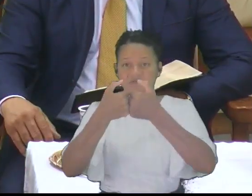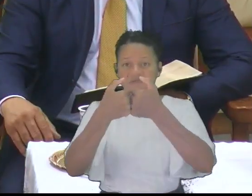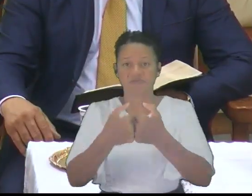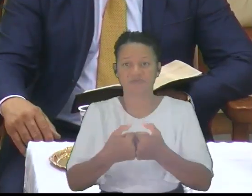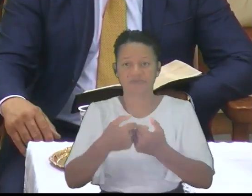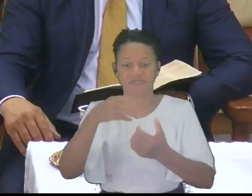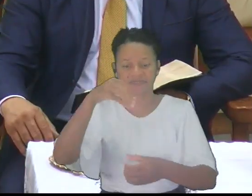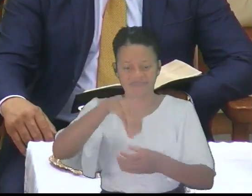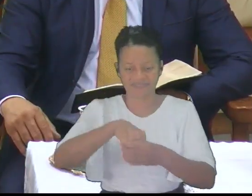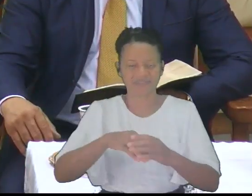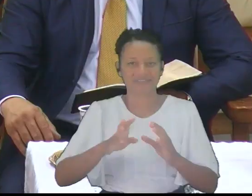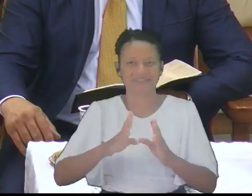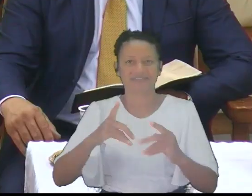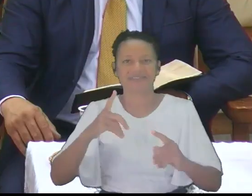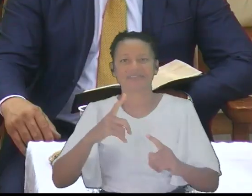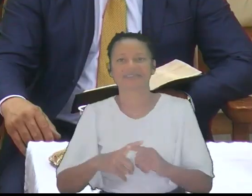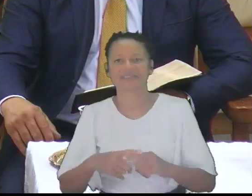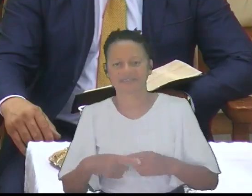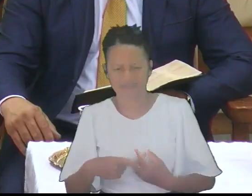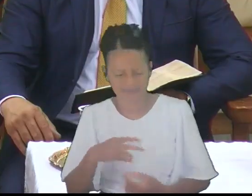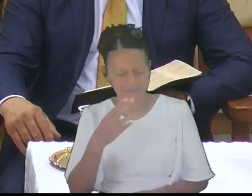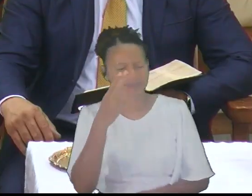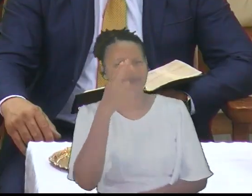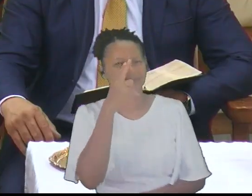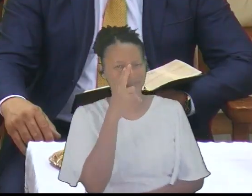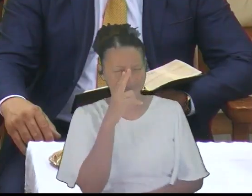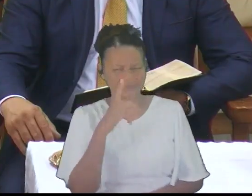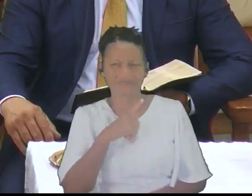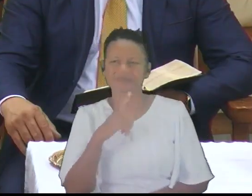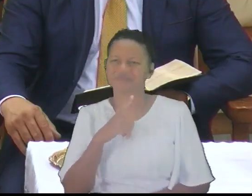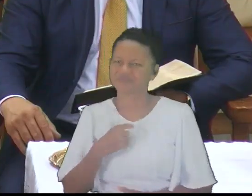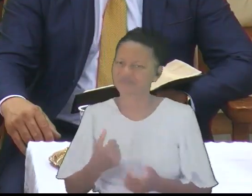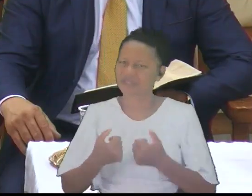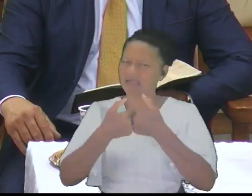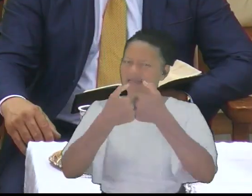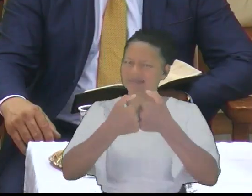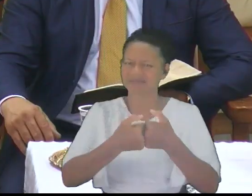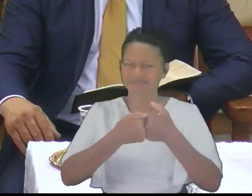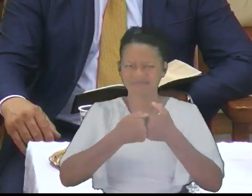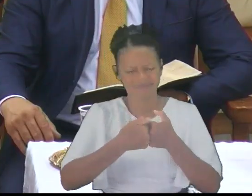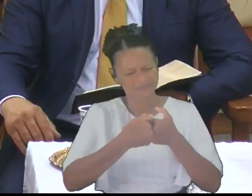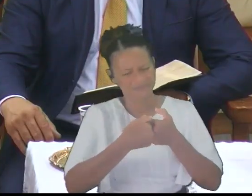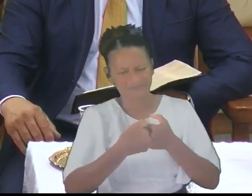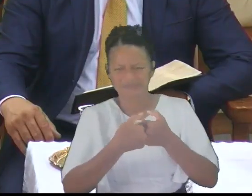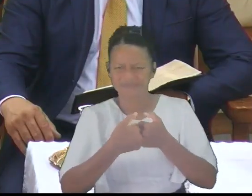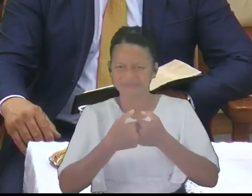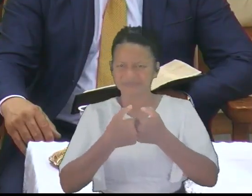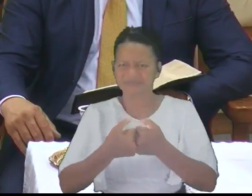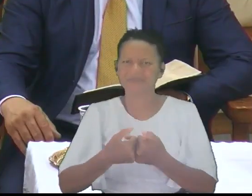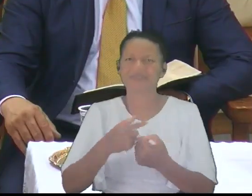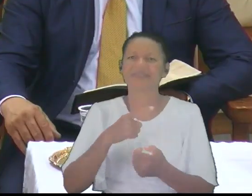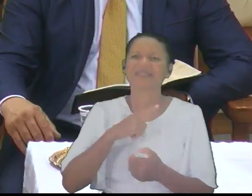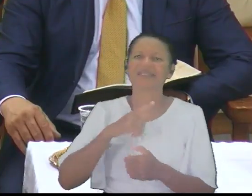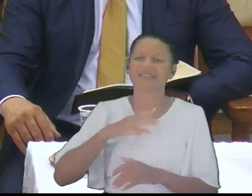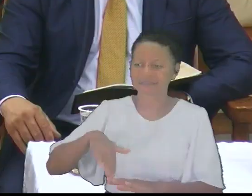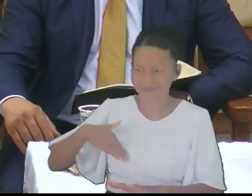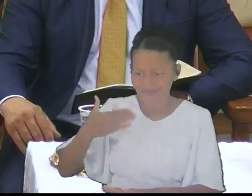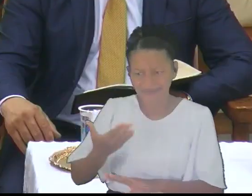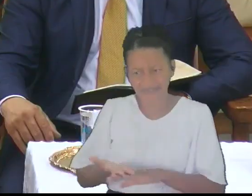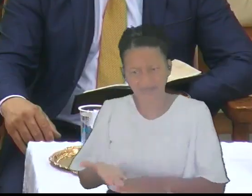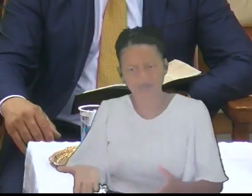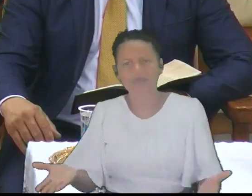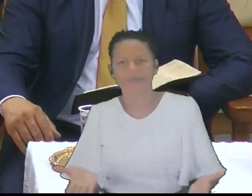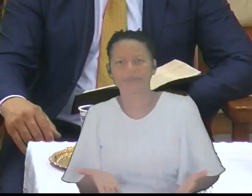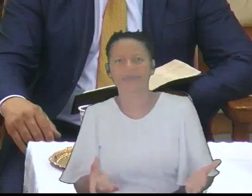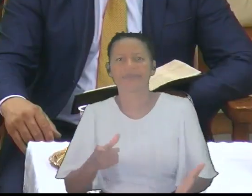né? Muitas igrejas evangélicas trouxeram de volta a Arca da Aliança. E tem até igreja